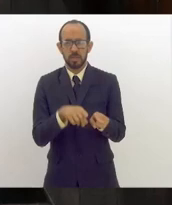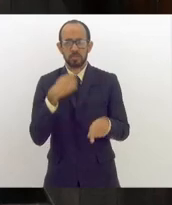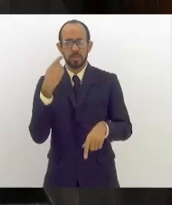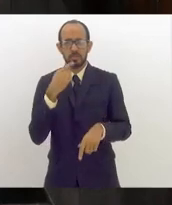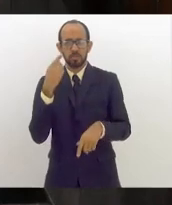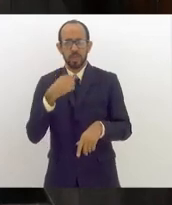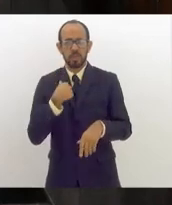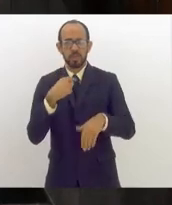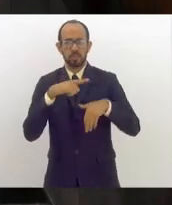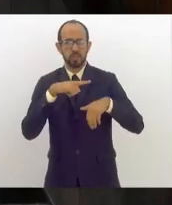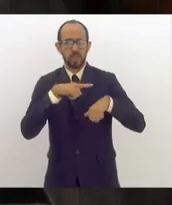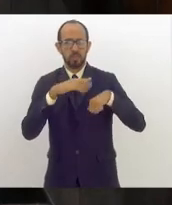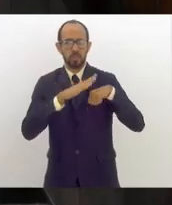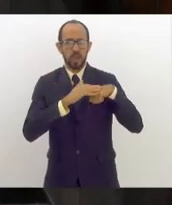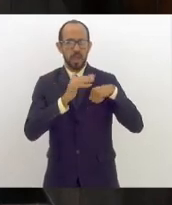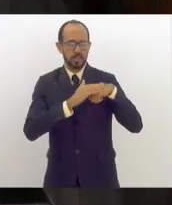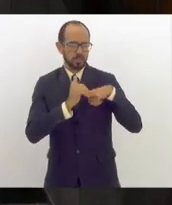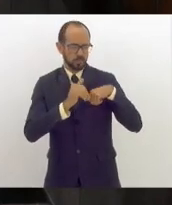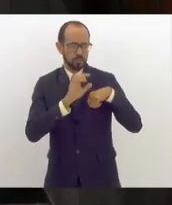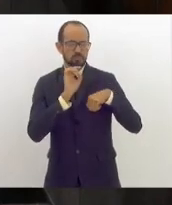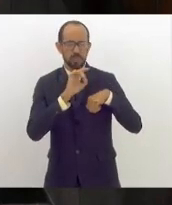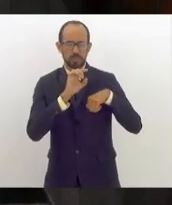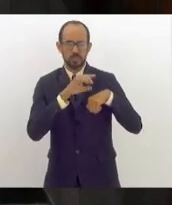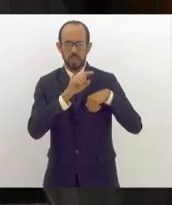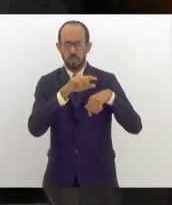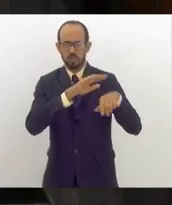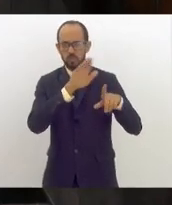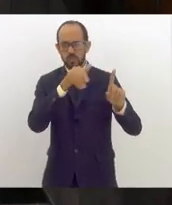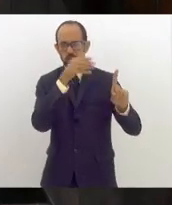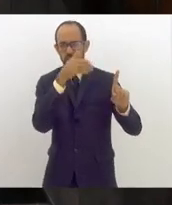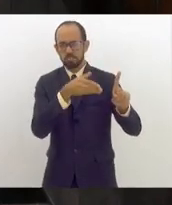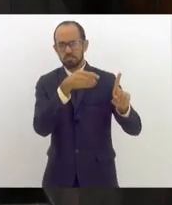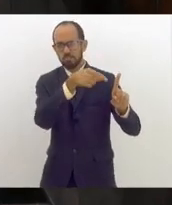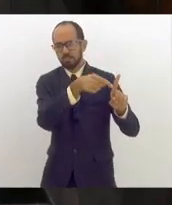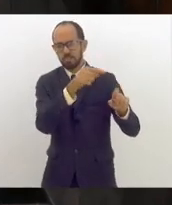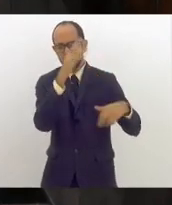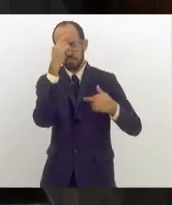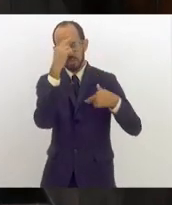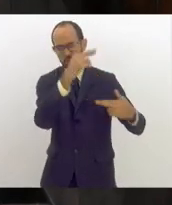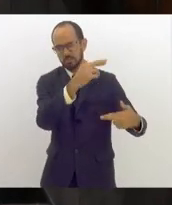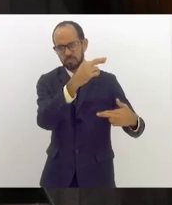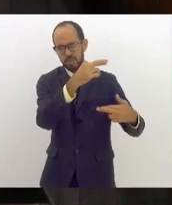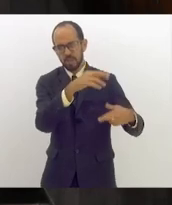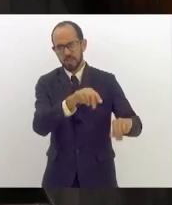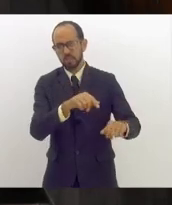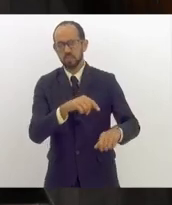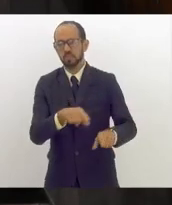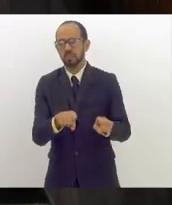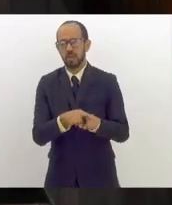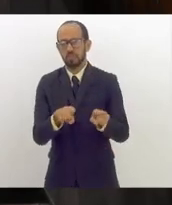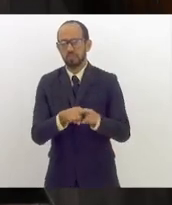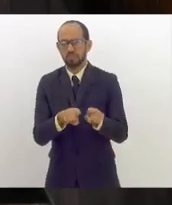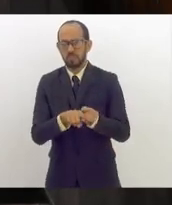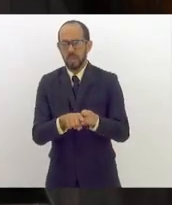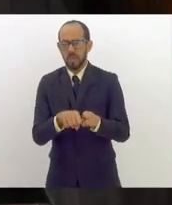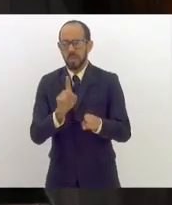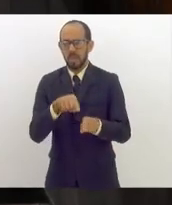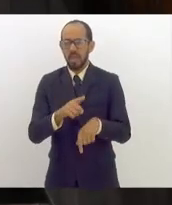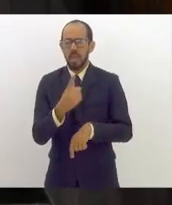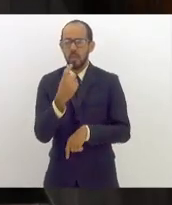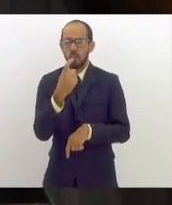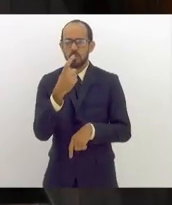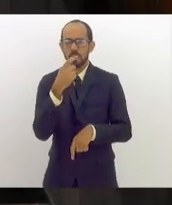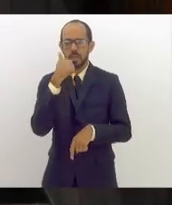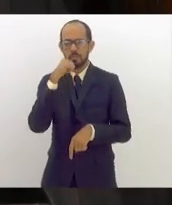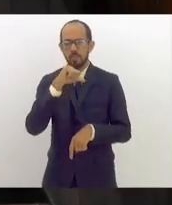eu tenho um carinho muito especial uma admiração e Respeito enorme é uma pessoa que eu tenho um apreço gigantesco foi a única mulher